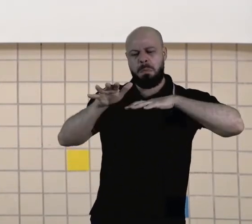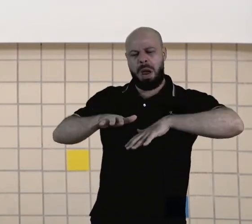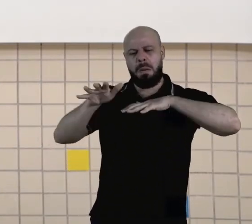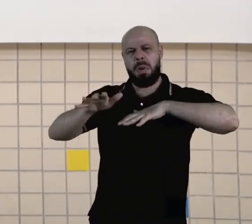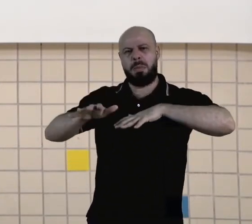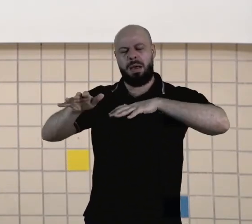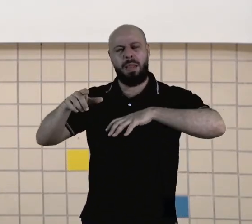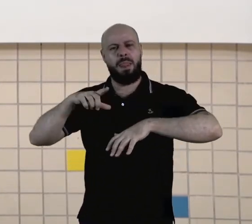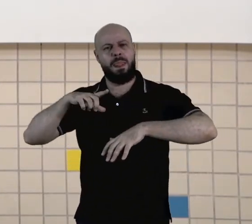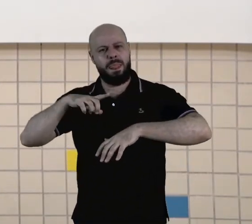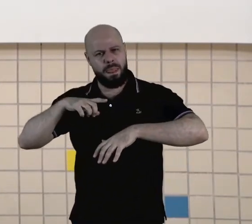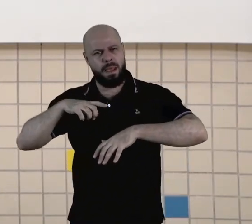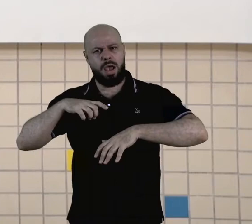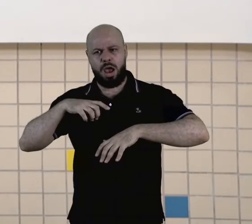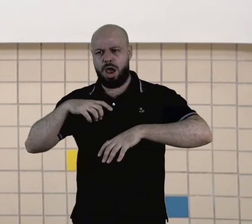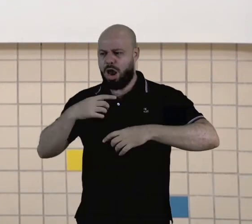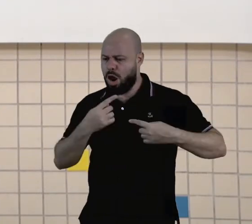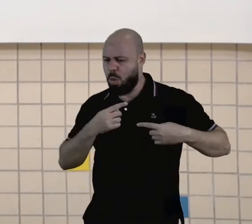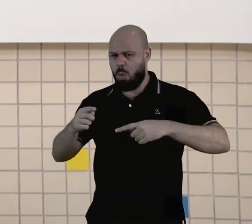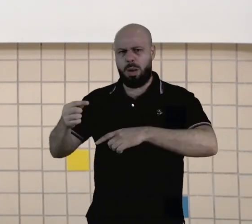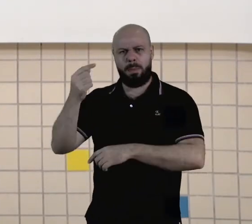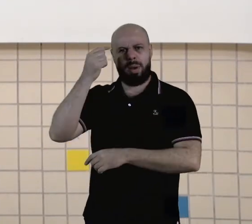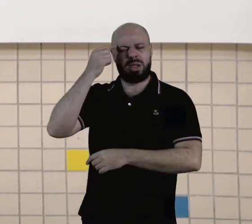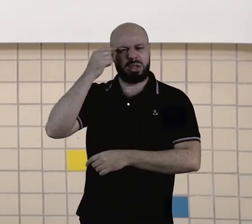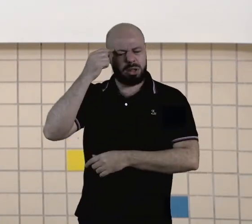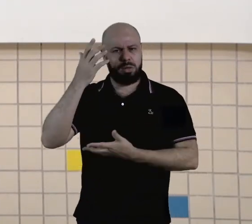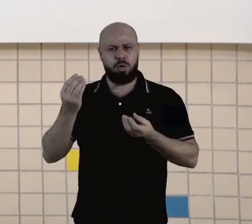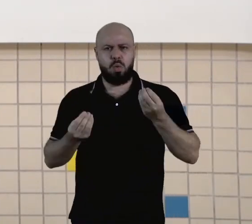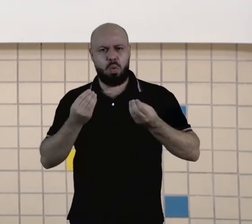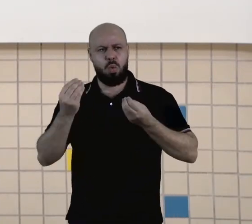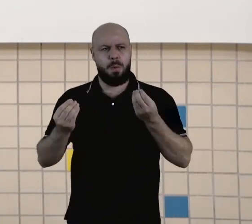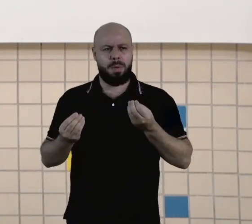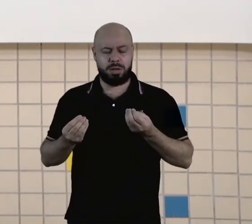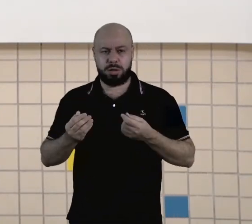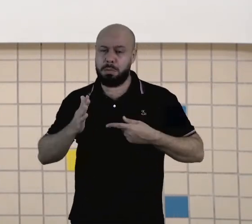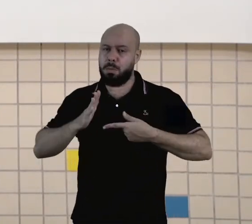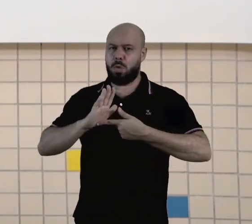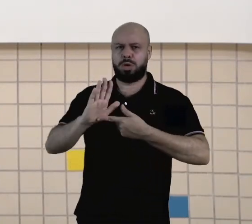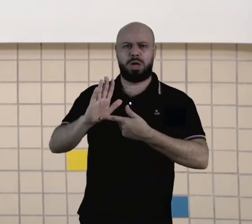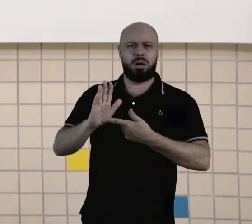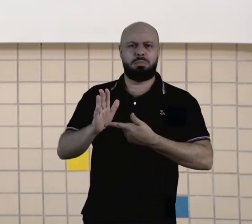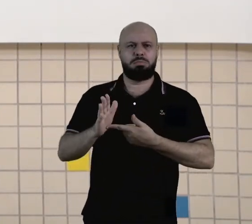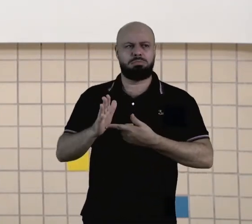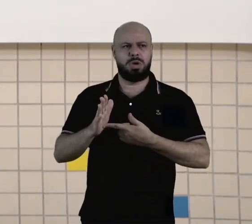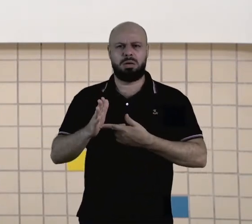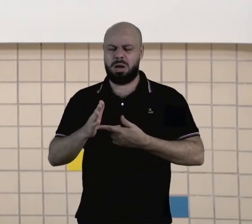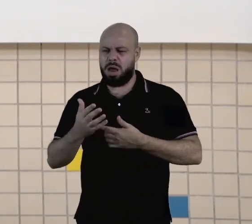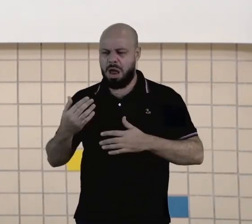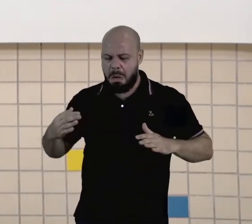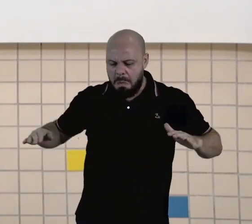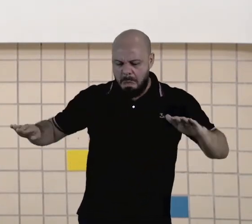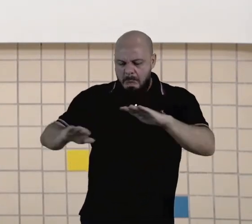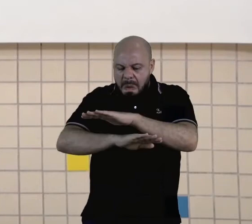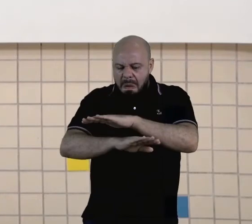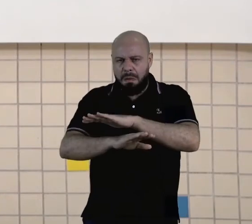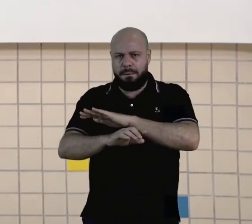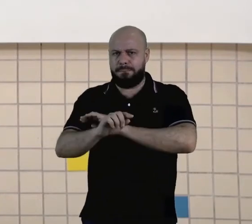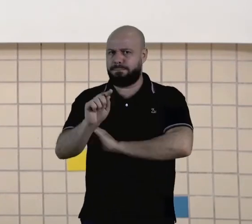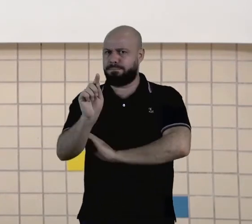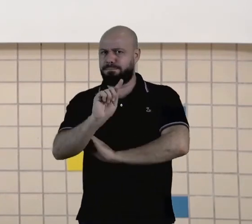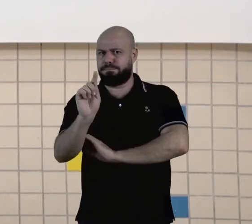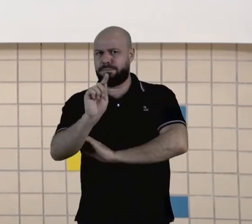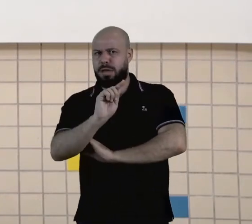aquele período da Primeira República. Eles já se manifestavam, já demonstravam que eles não estavam totalmente subordinados aos